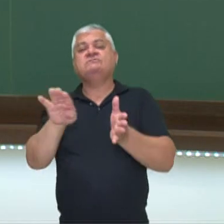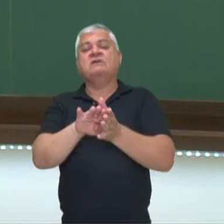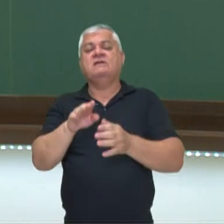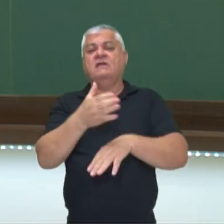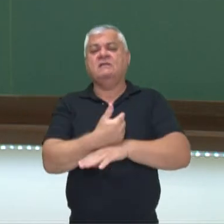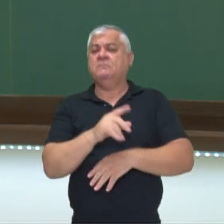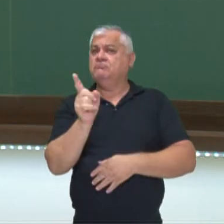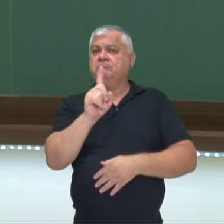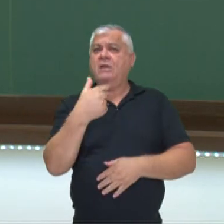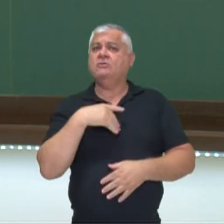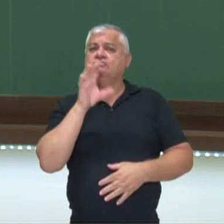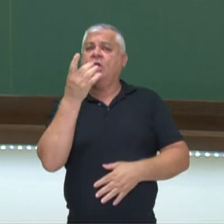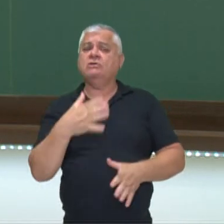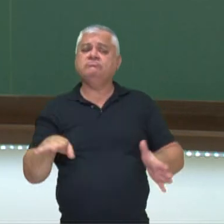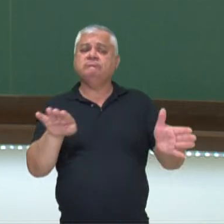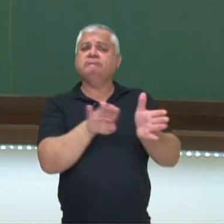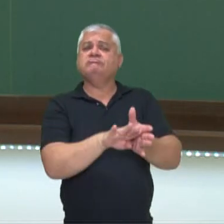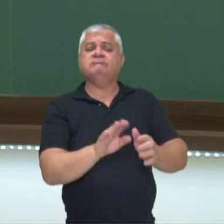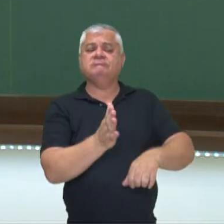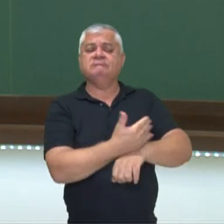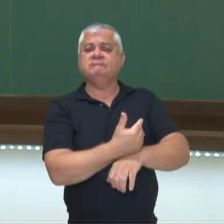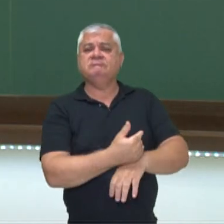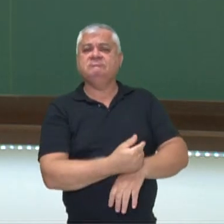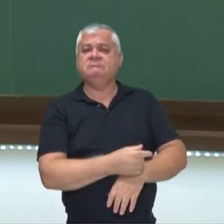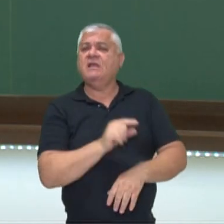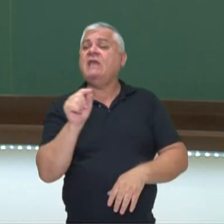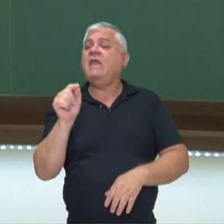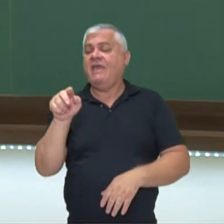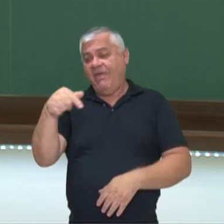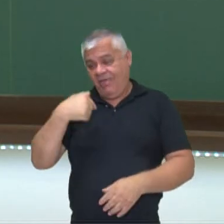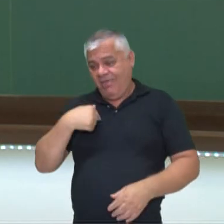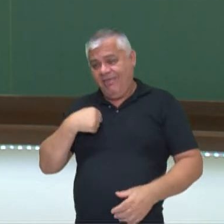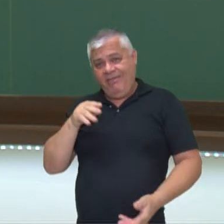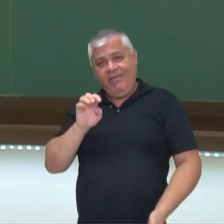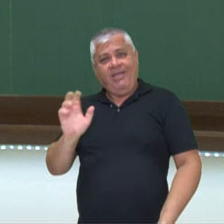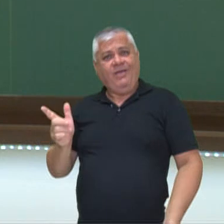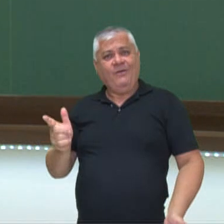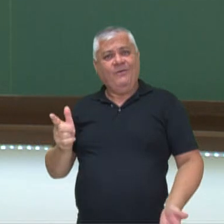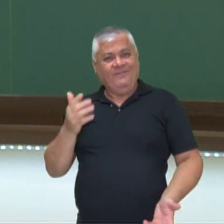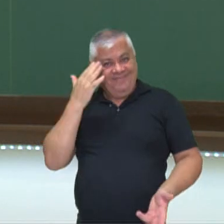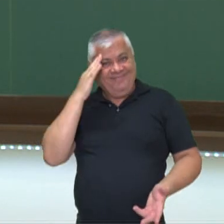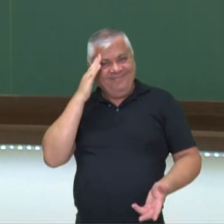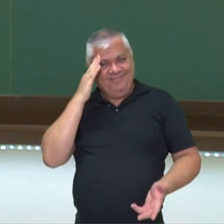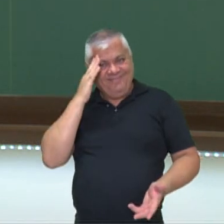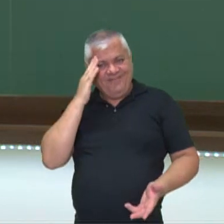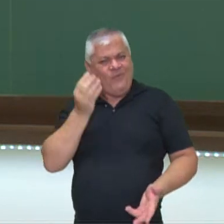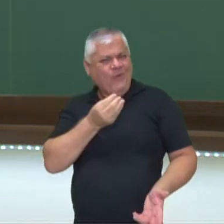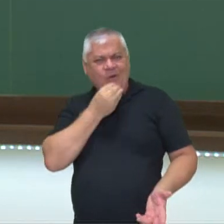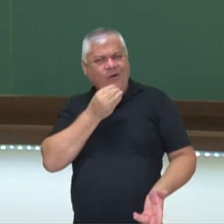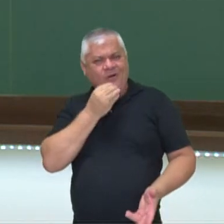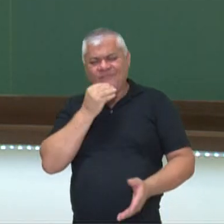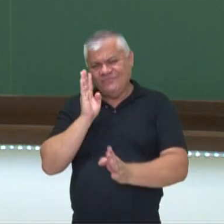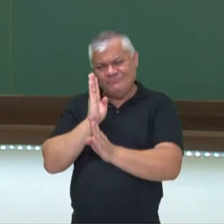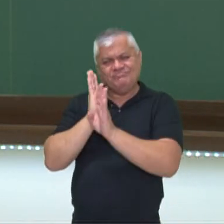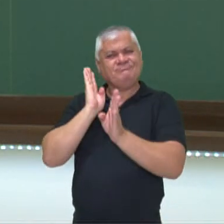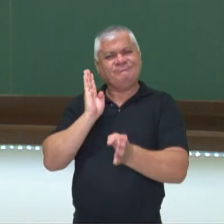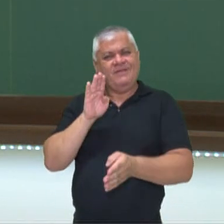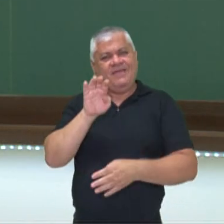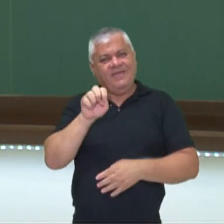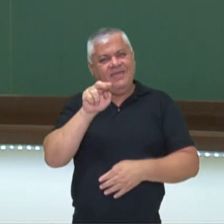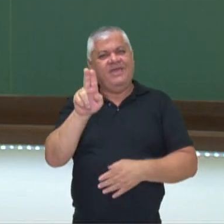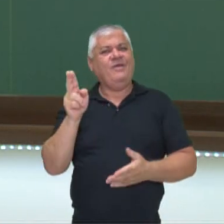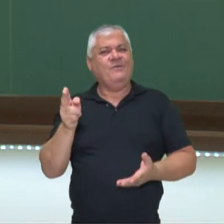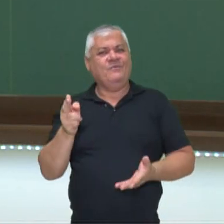Simplesmente eu digo cheguei cedo. Quem chegou? Eu. Porque eu consigo identificar o sujeito pela desinência do verbo.